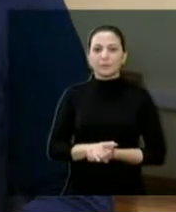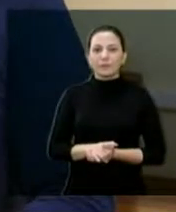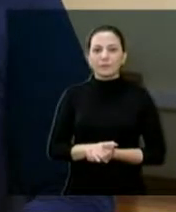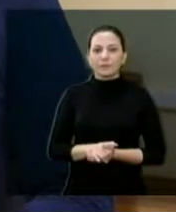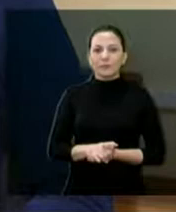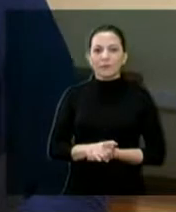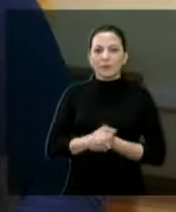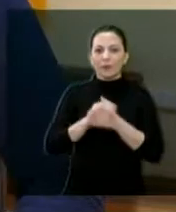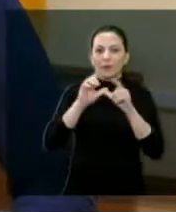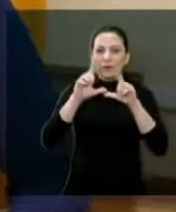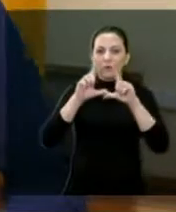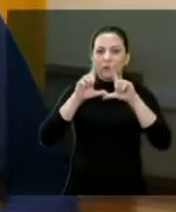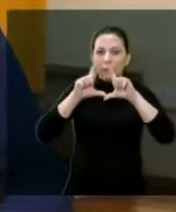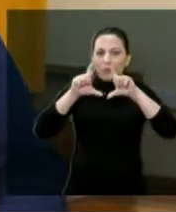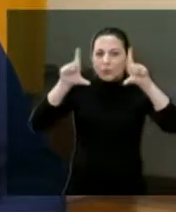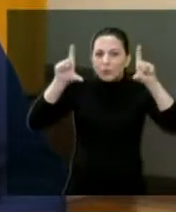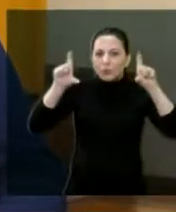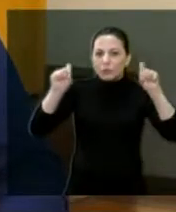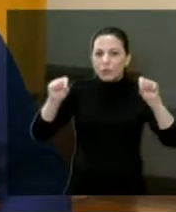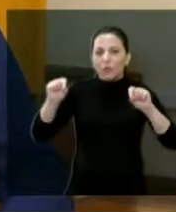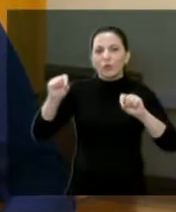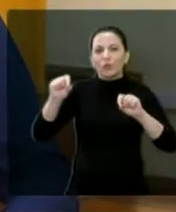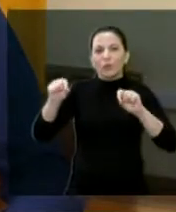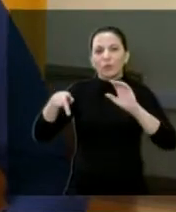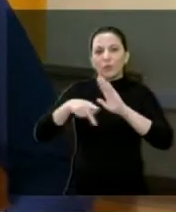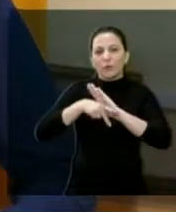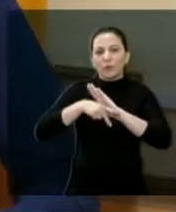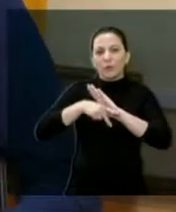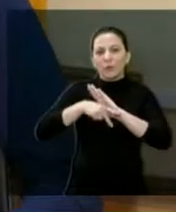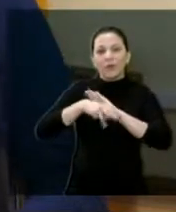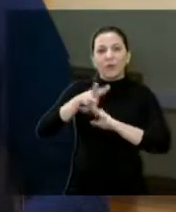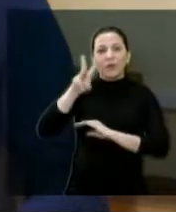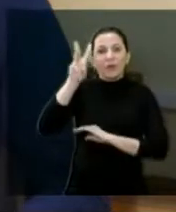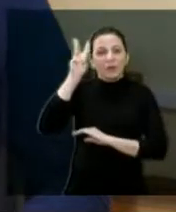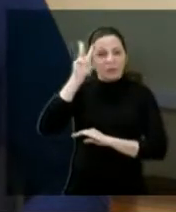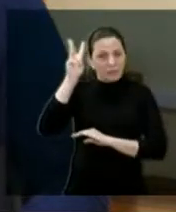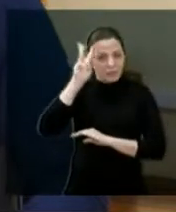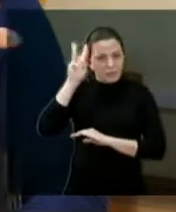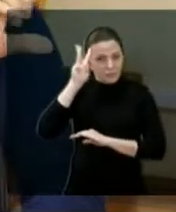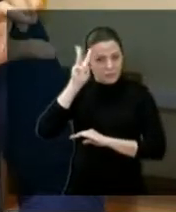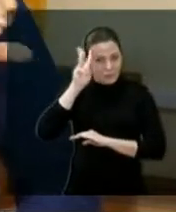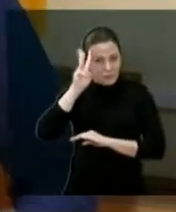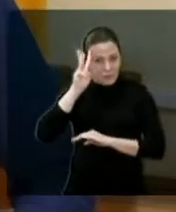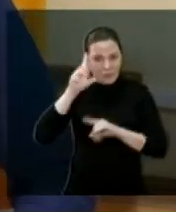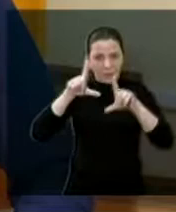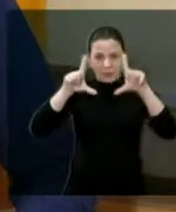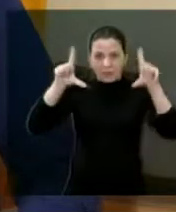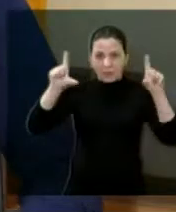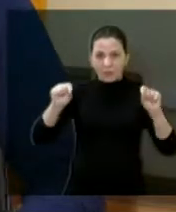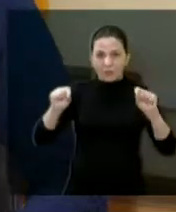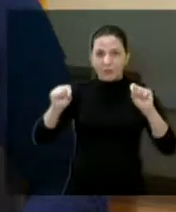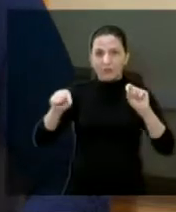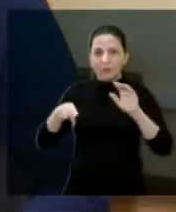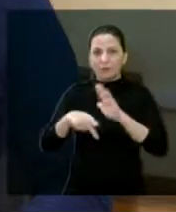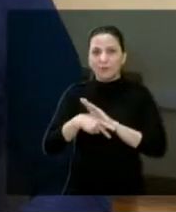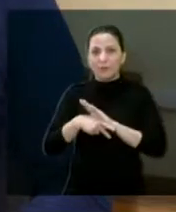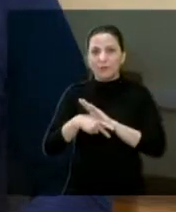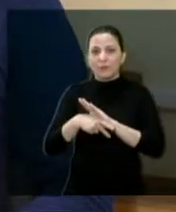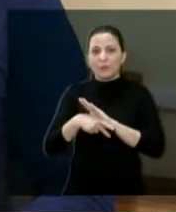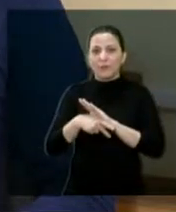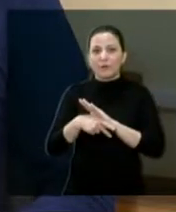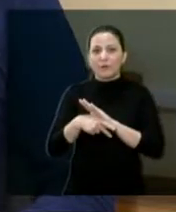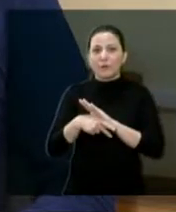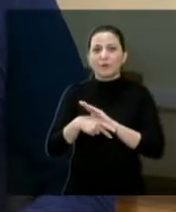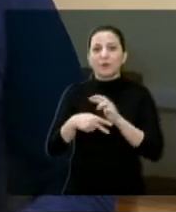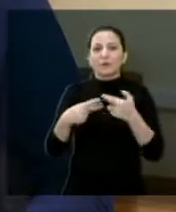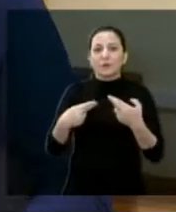A manchete da terça-feira, que o jornal não tinha na segunda, na primeira página, Batelli enfia a bandeira de São